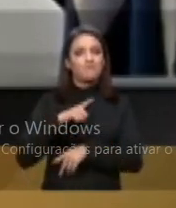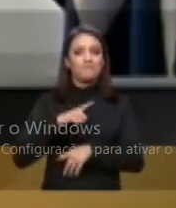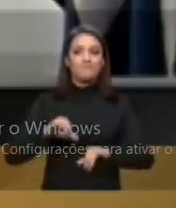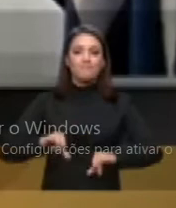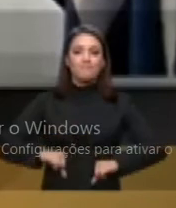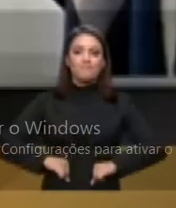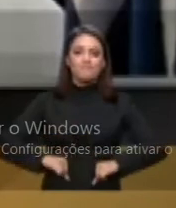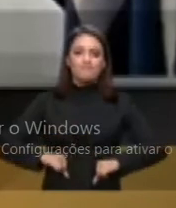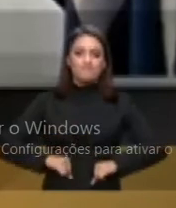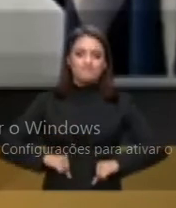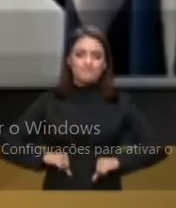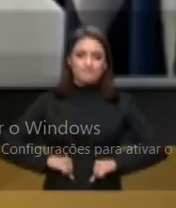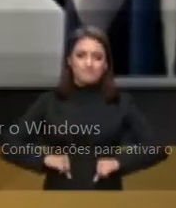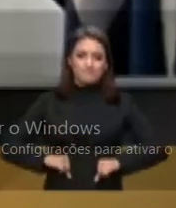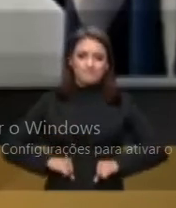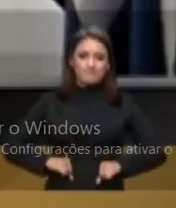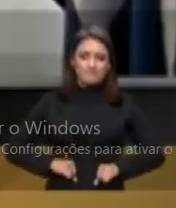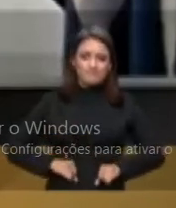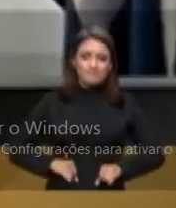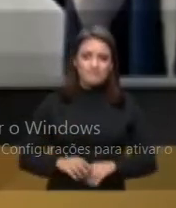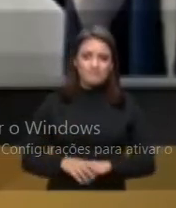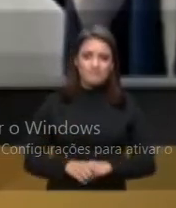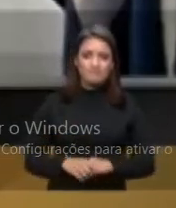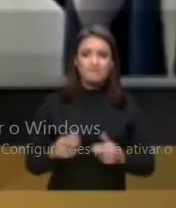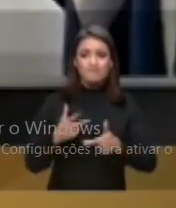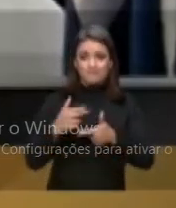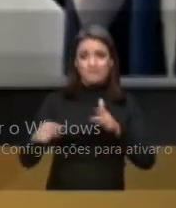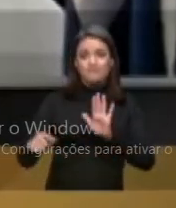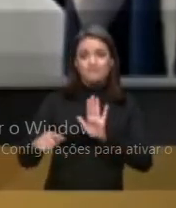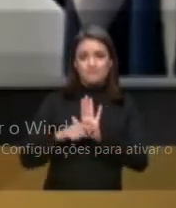popular sofra